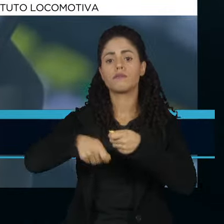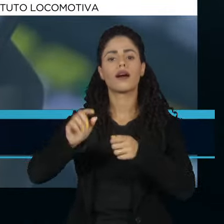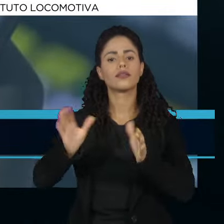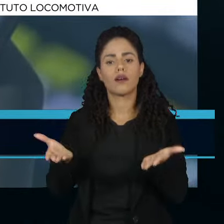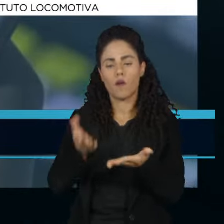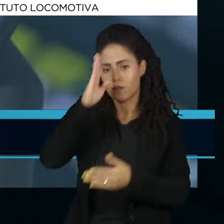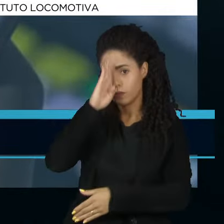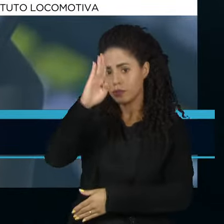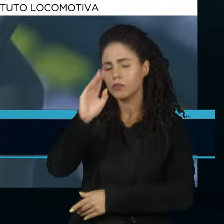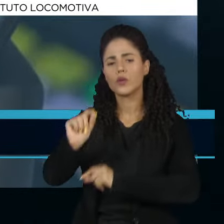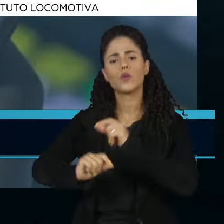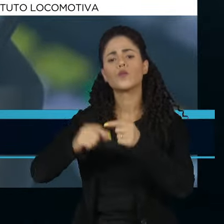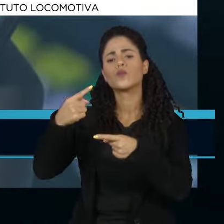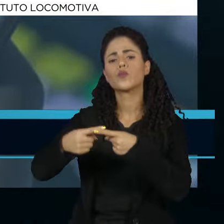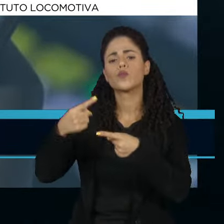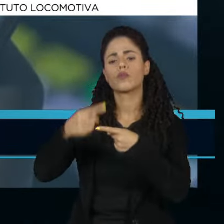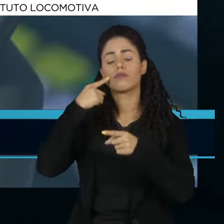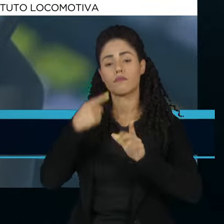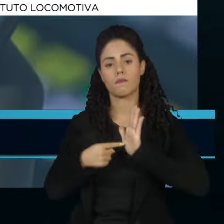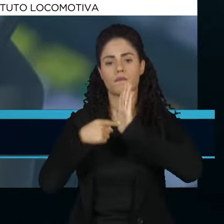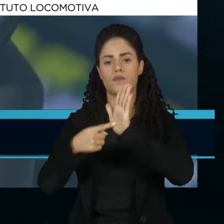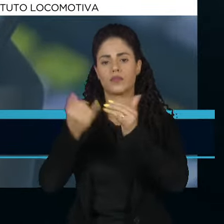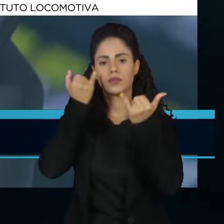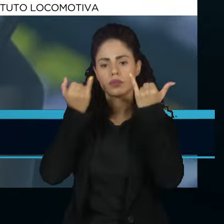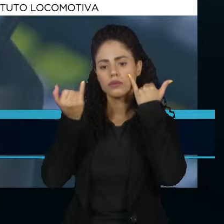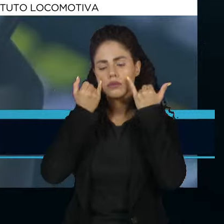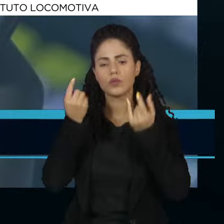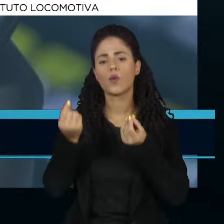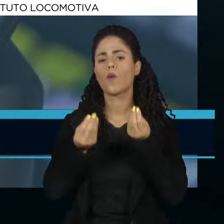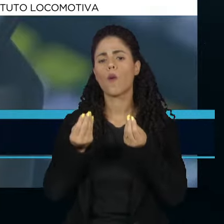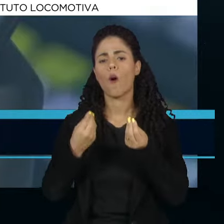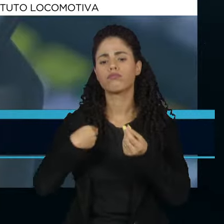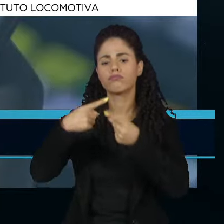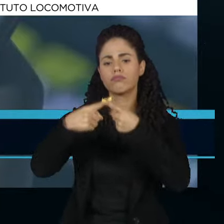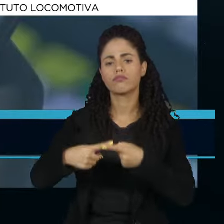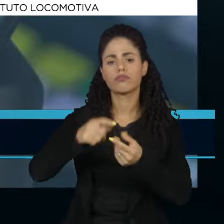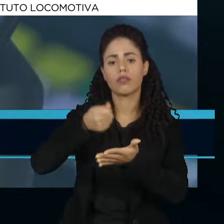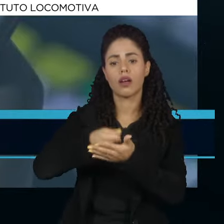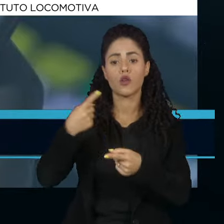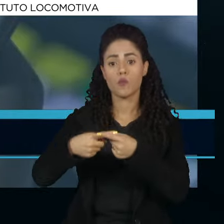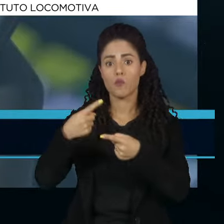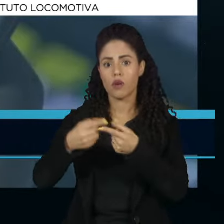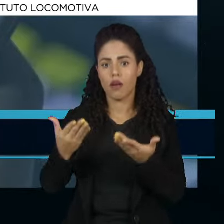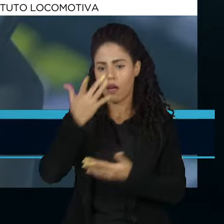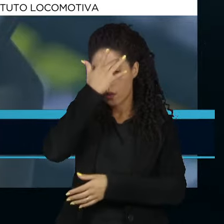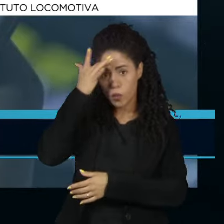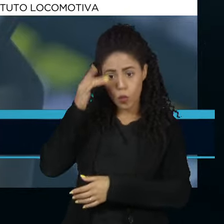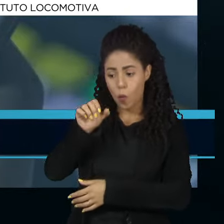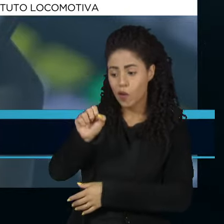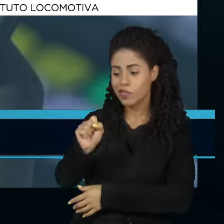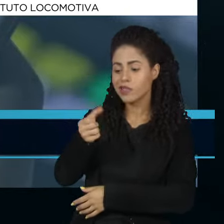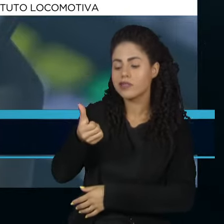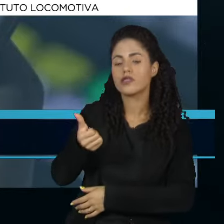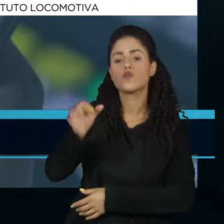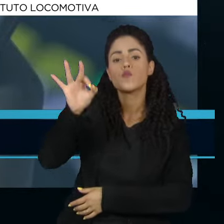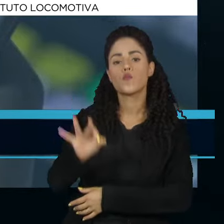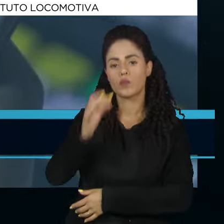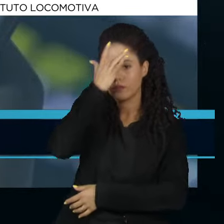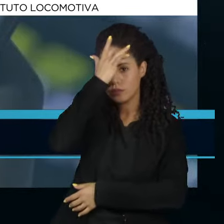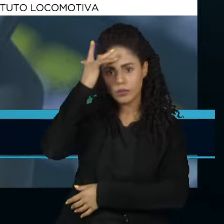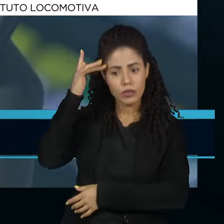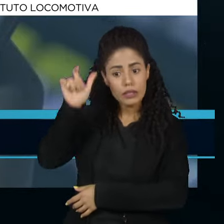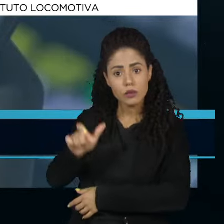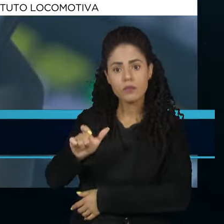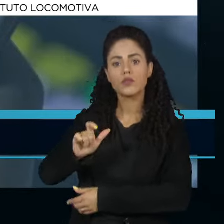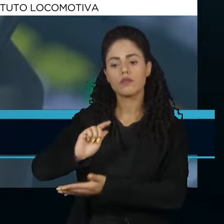a principal razão apontada para justificar as apostas não à toa 86% das pessoas